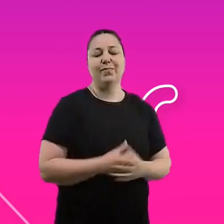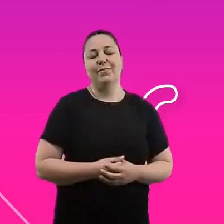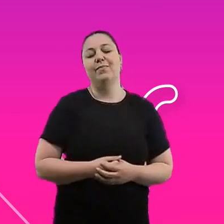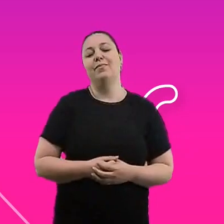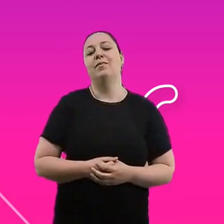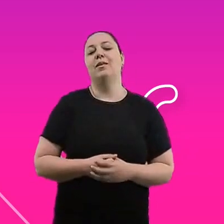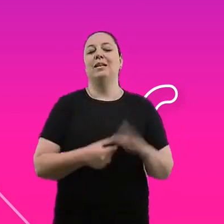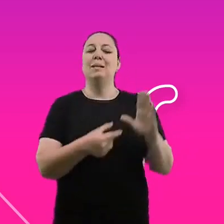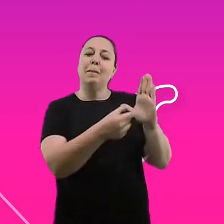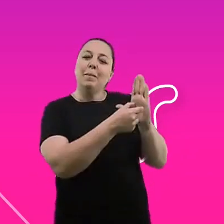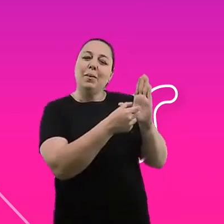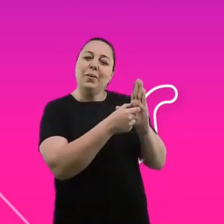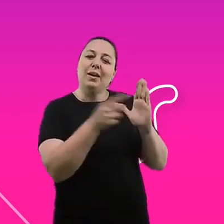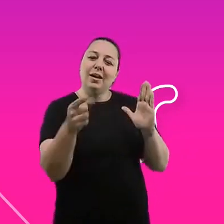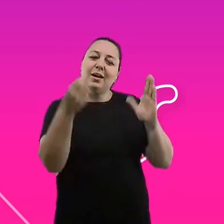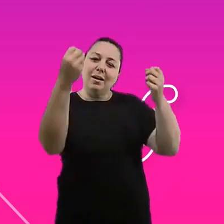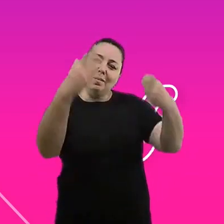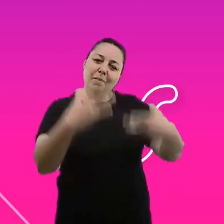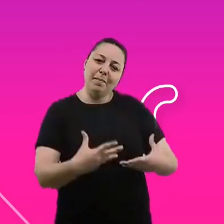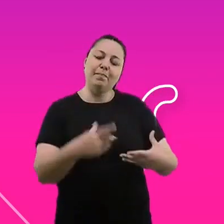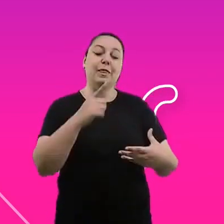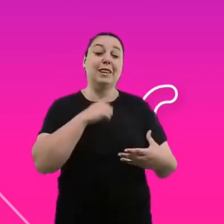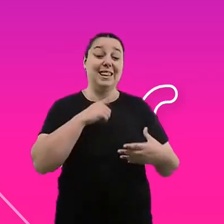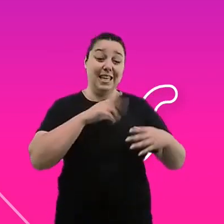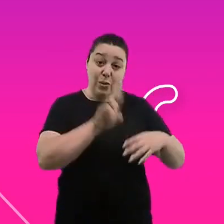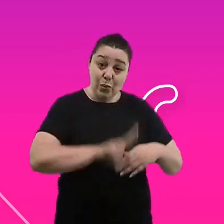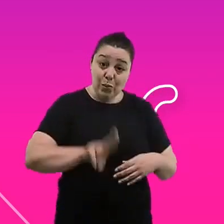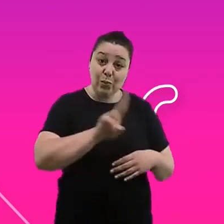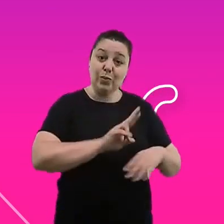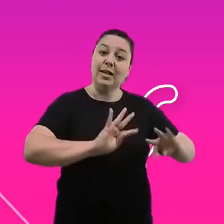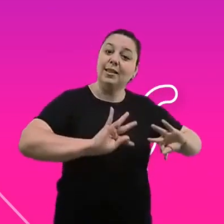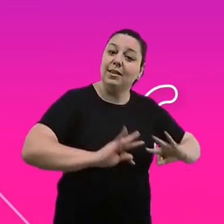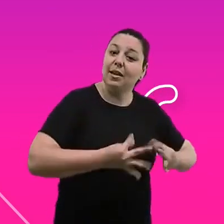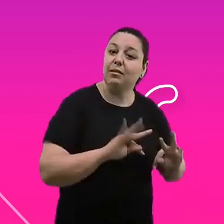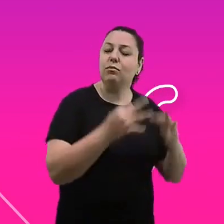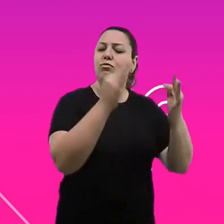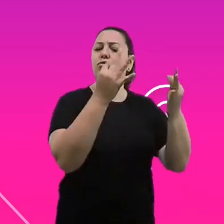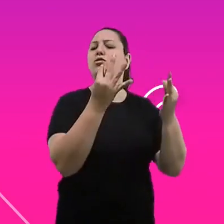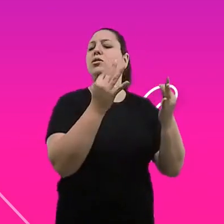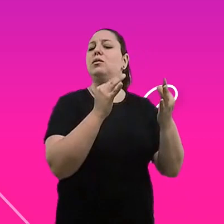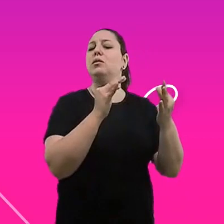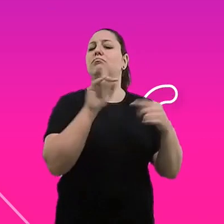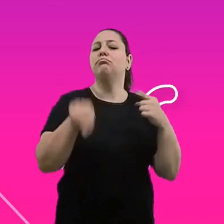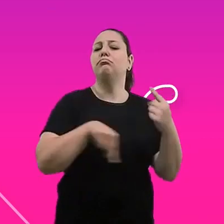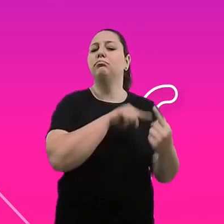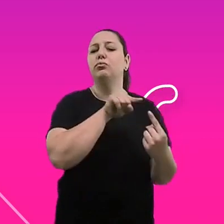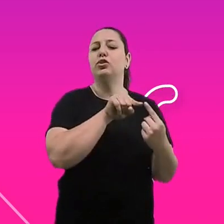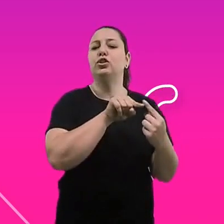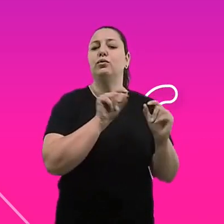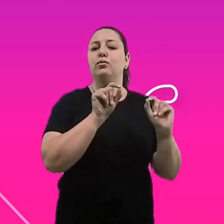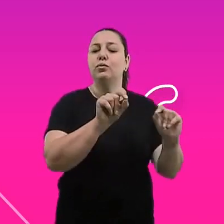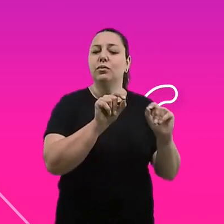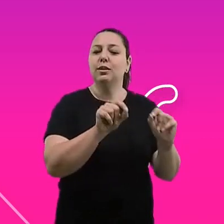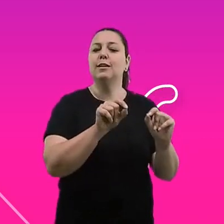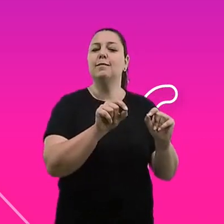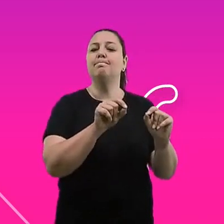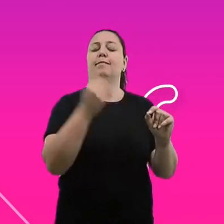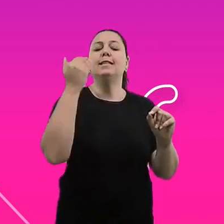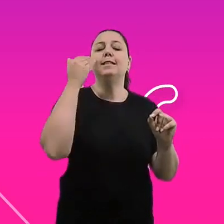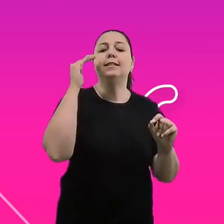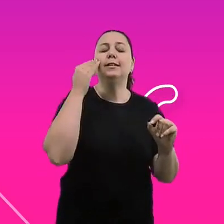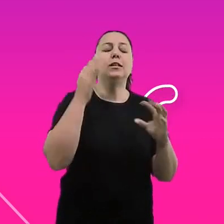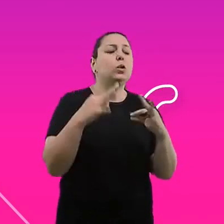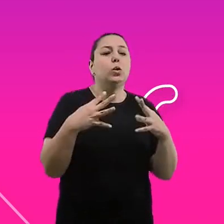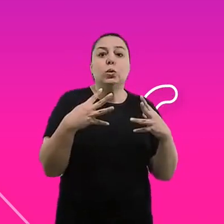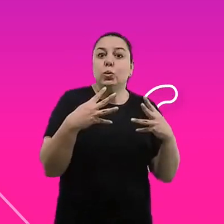busca justamente utilizar a tecnologia para a gente conseguir identificar todos os processos que têm crianças e